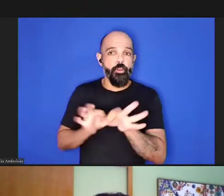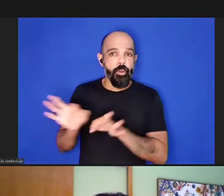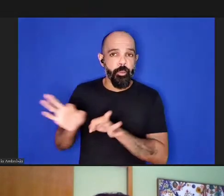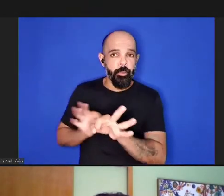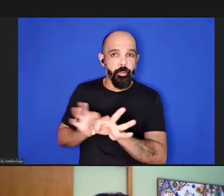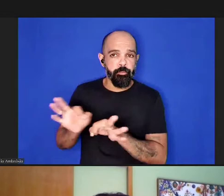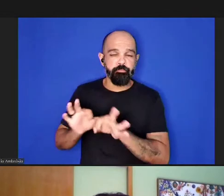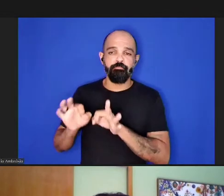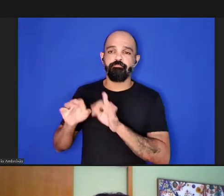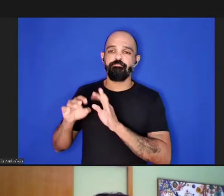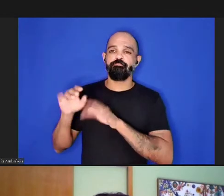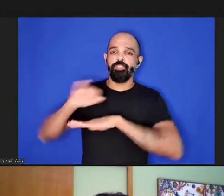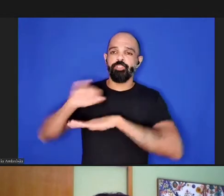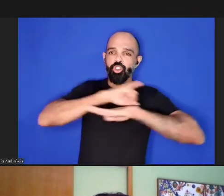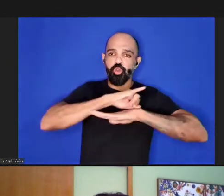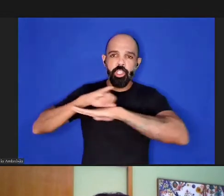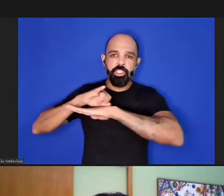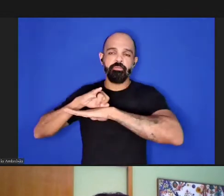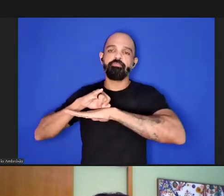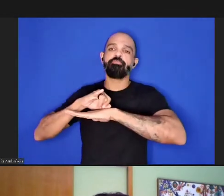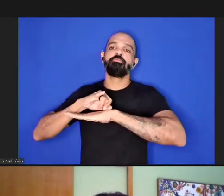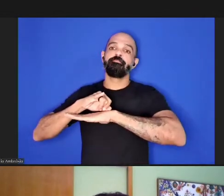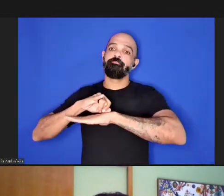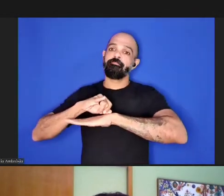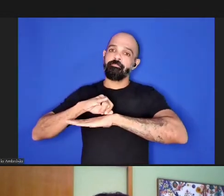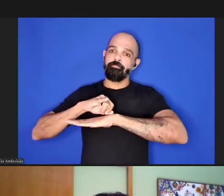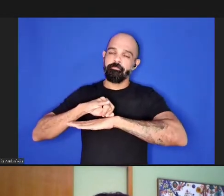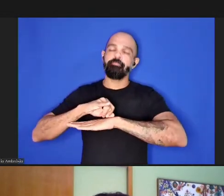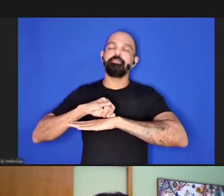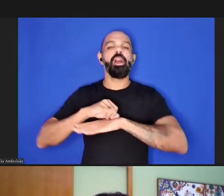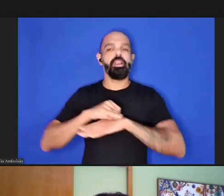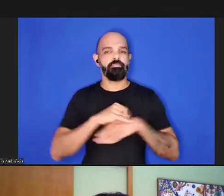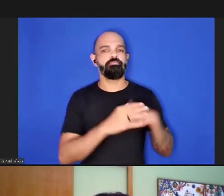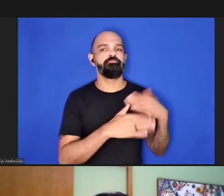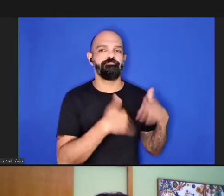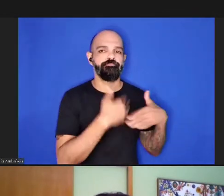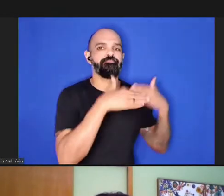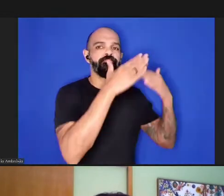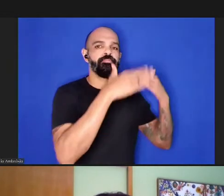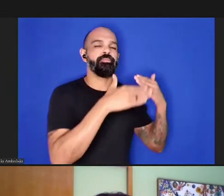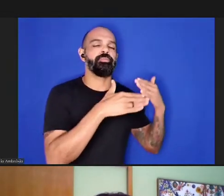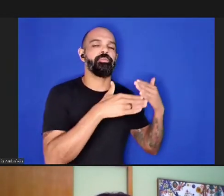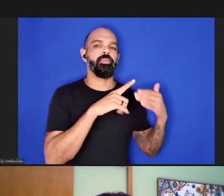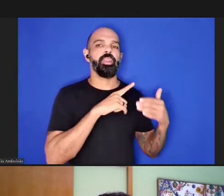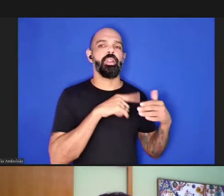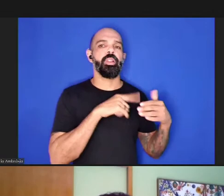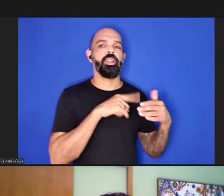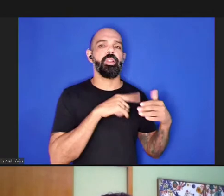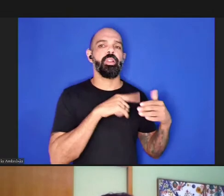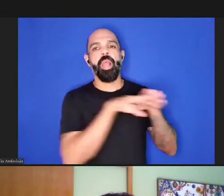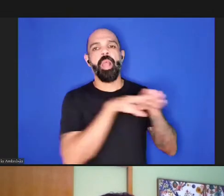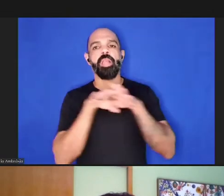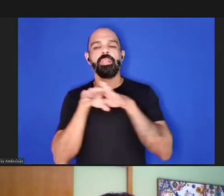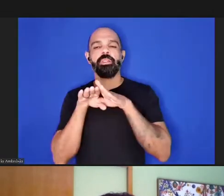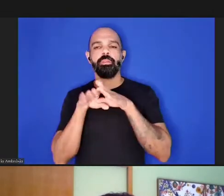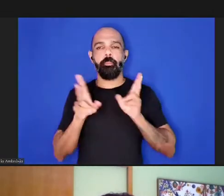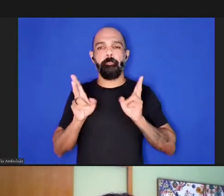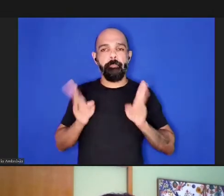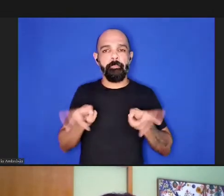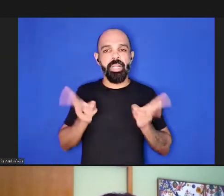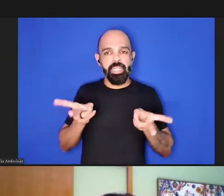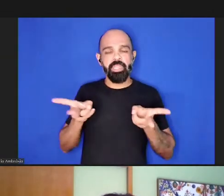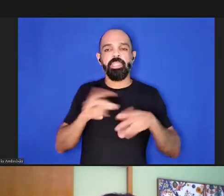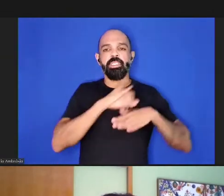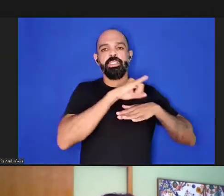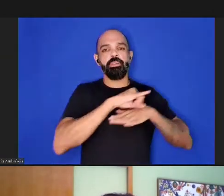exposição. Nós desenvolvemos um padrão de manter exposições